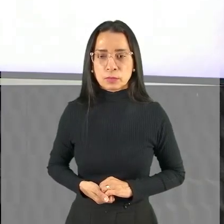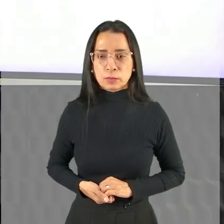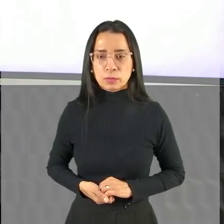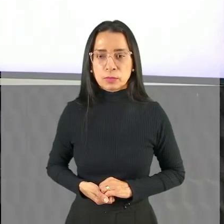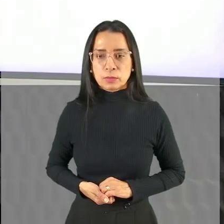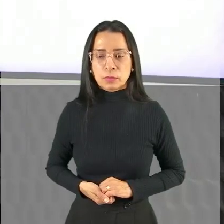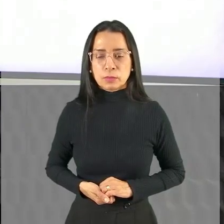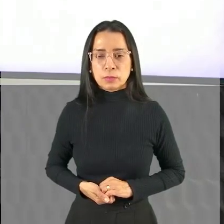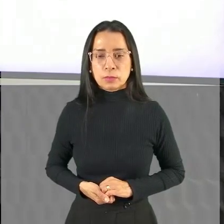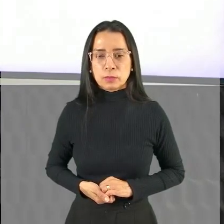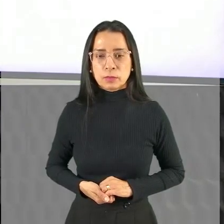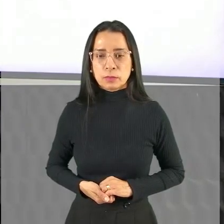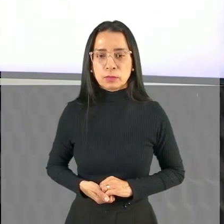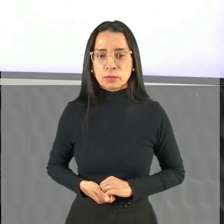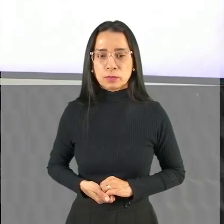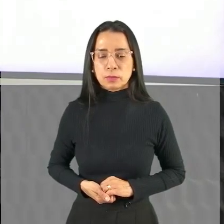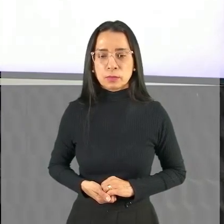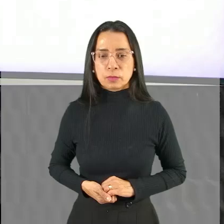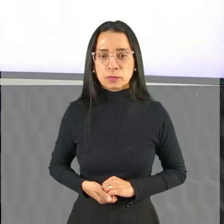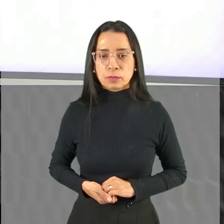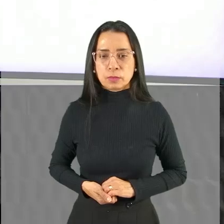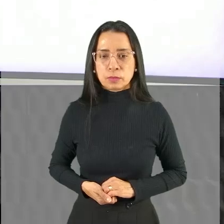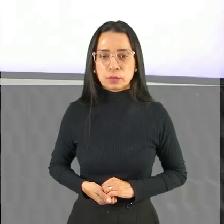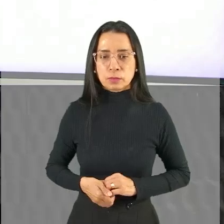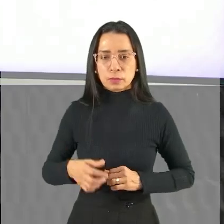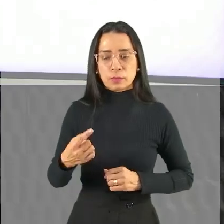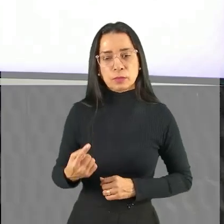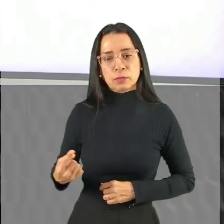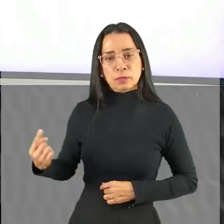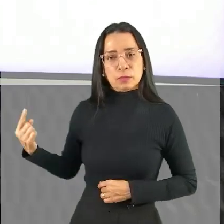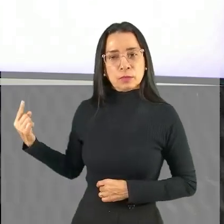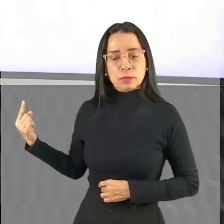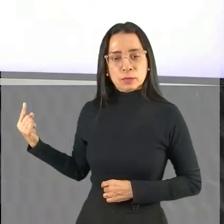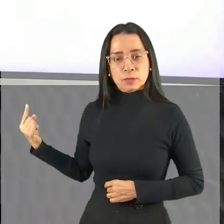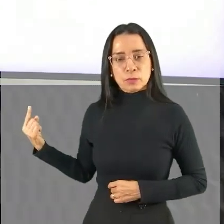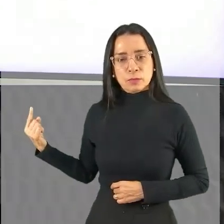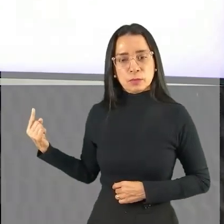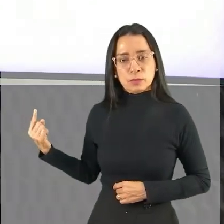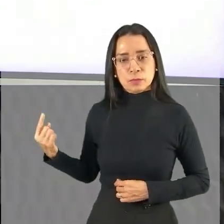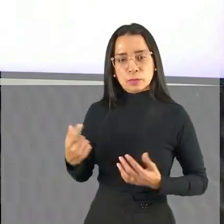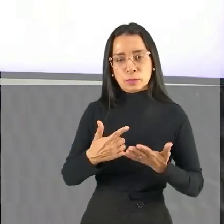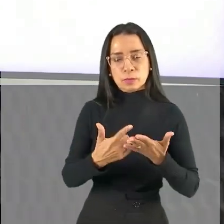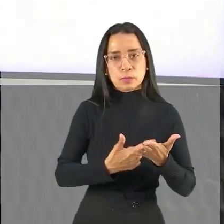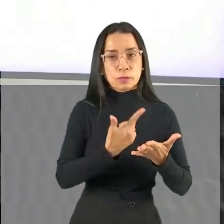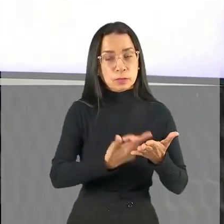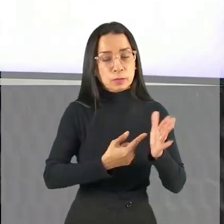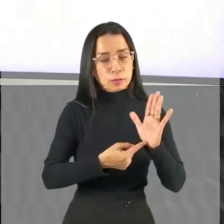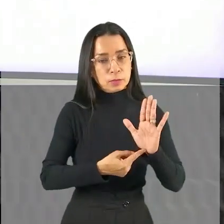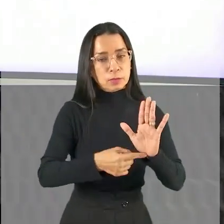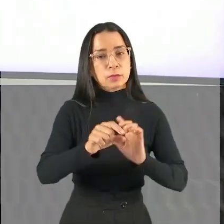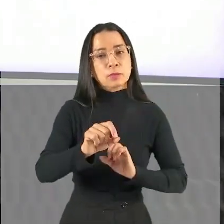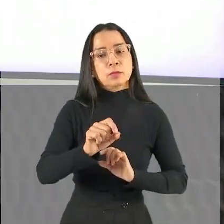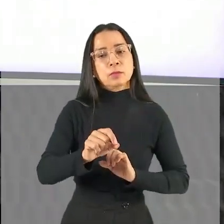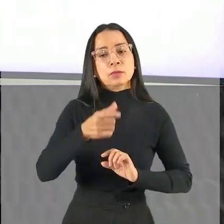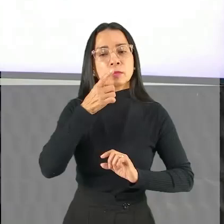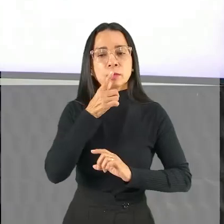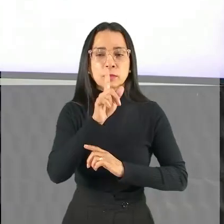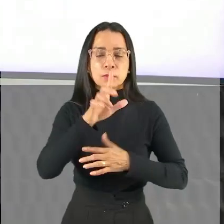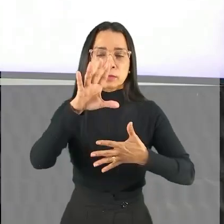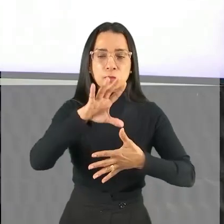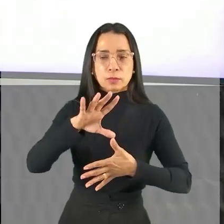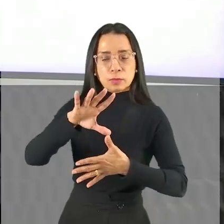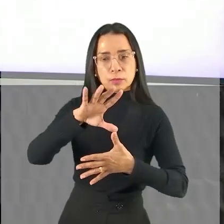milhares de guerreiros? Aqui, Todorov, A Conquista da América, um livro né, que trata sobre isso, e exatamente são